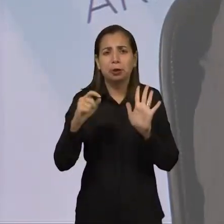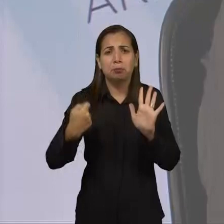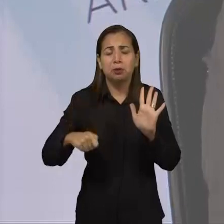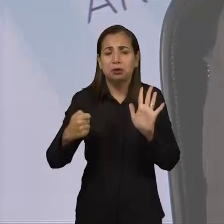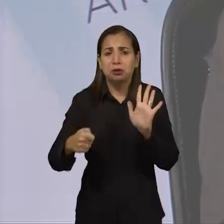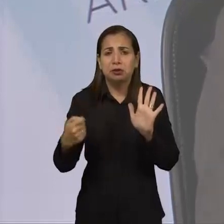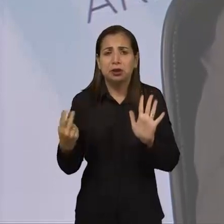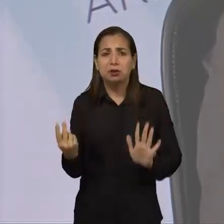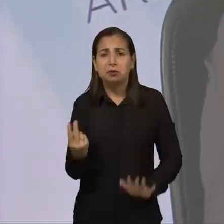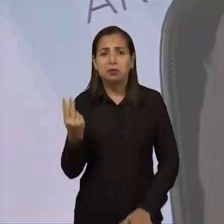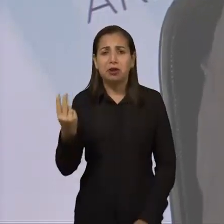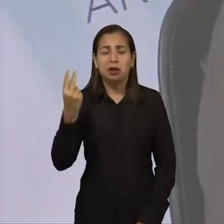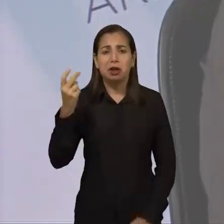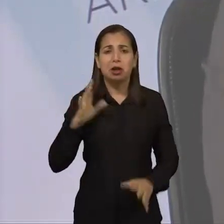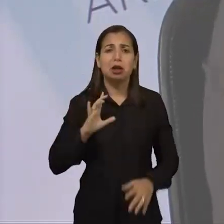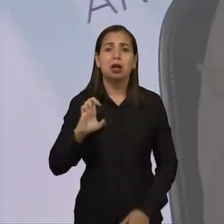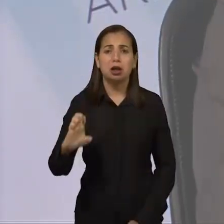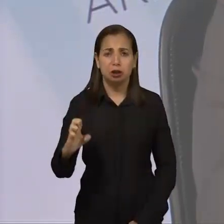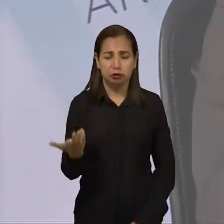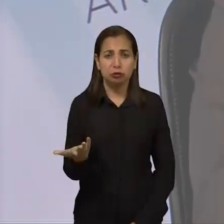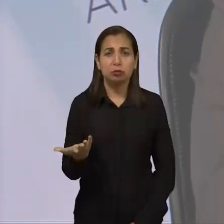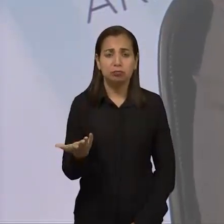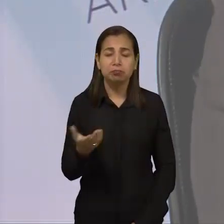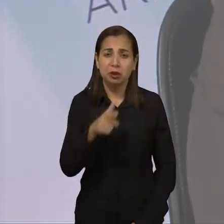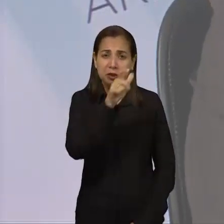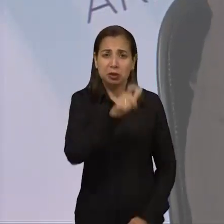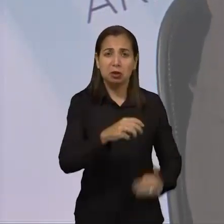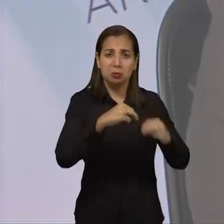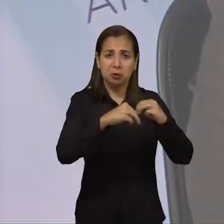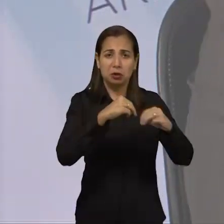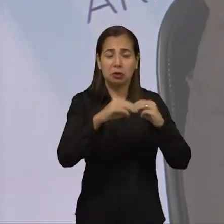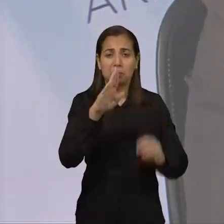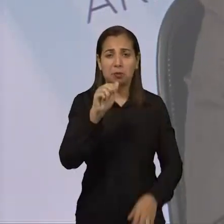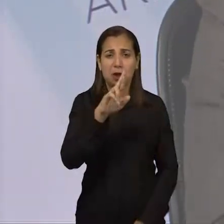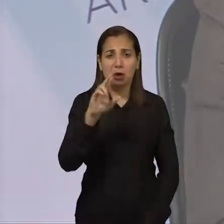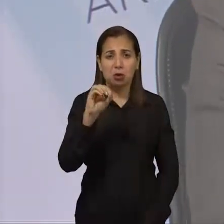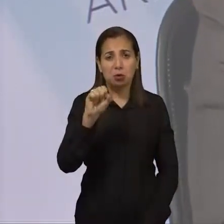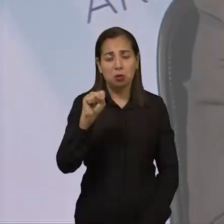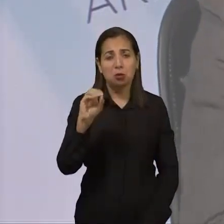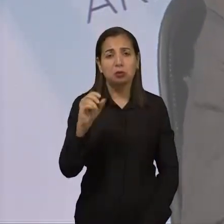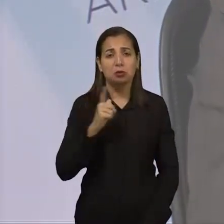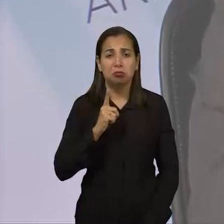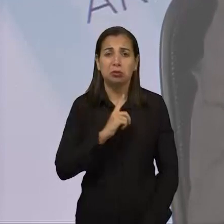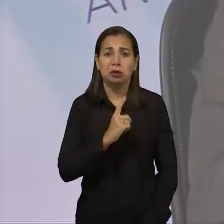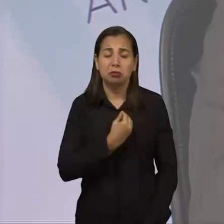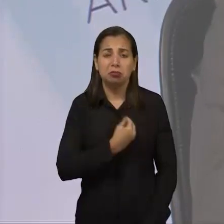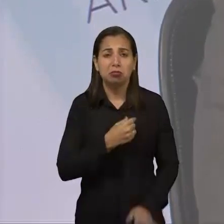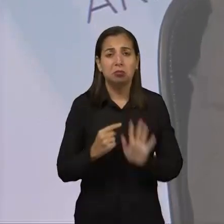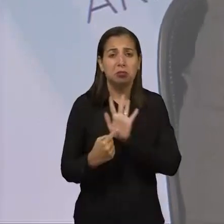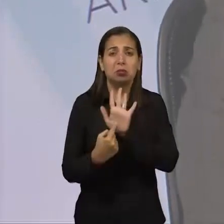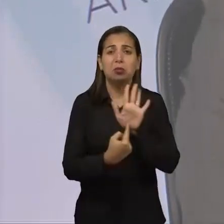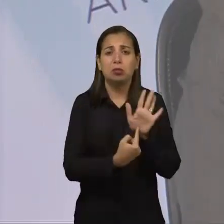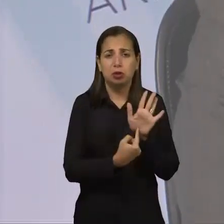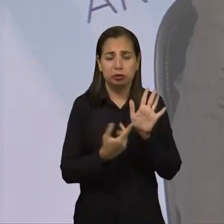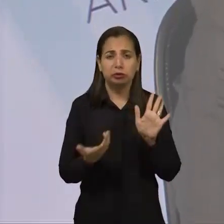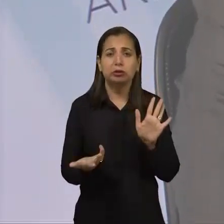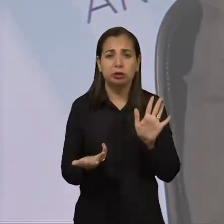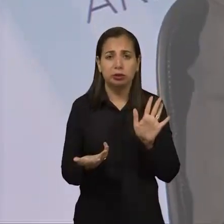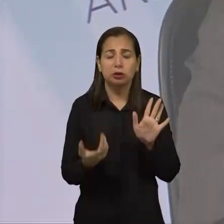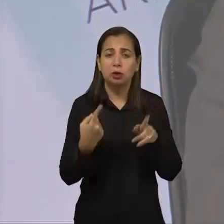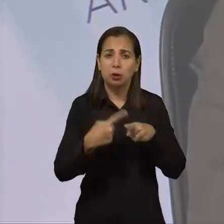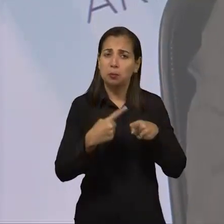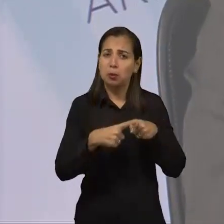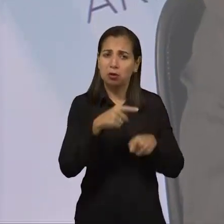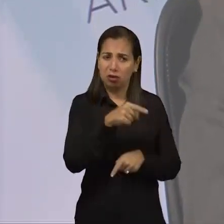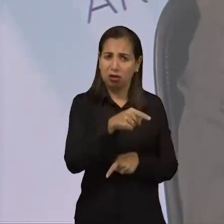valorizar do ponto de vista ético. É o que o ministro Barroso anda fazendo. Acho que o ministro Barroso está com uma tara com o ministro Gilmar, porque ele não